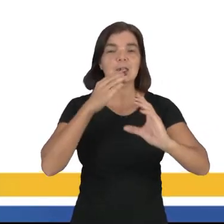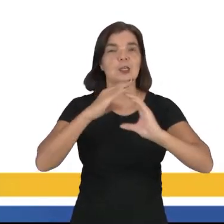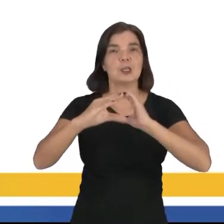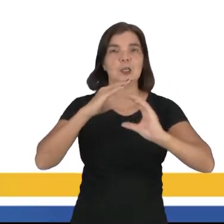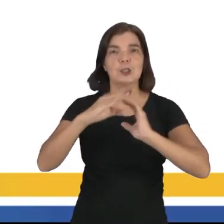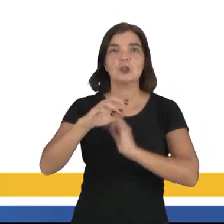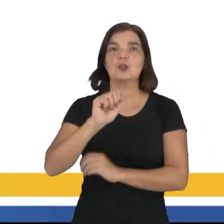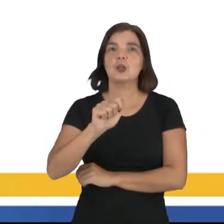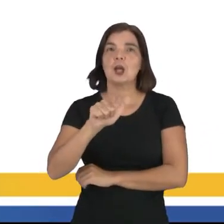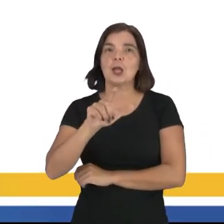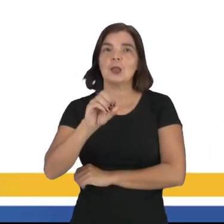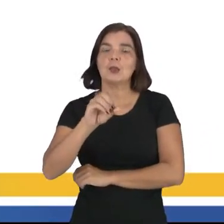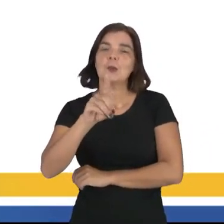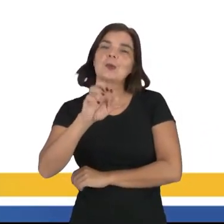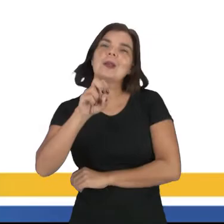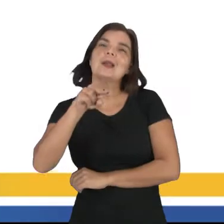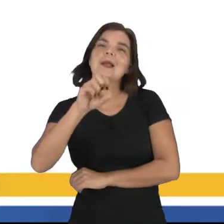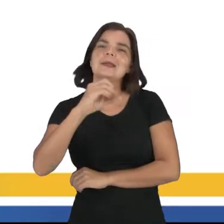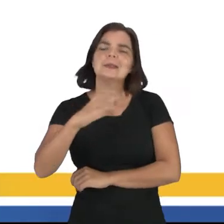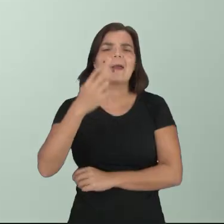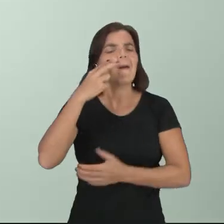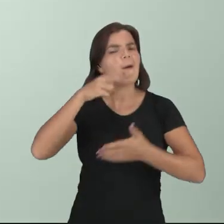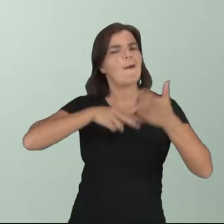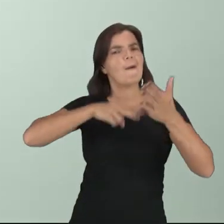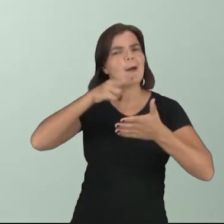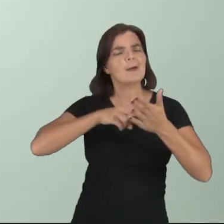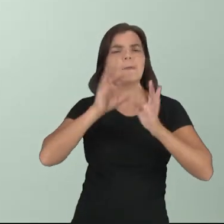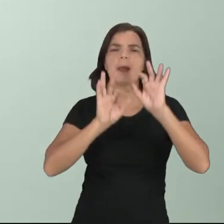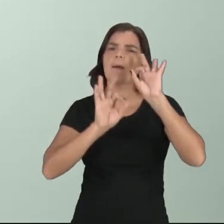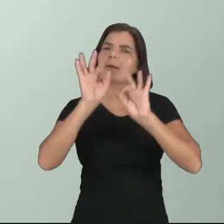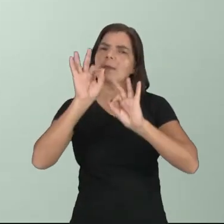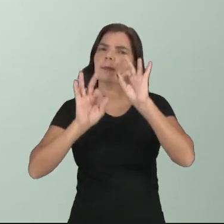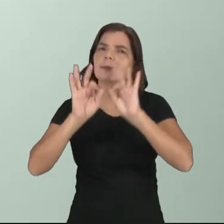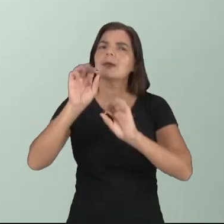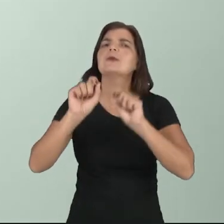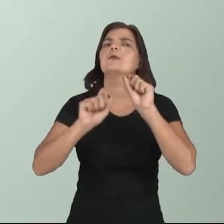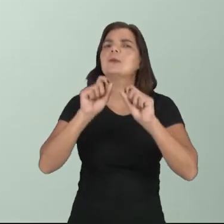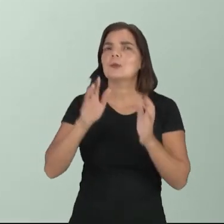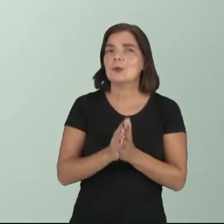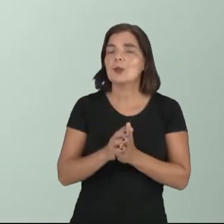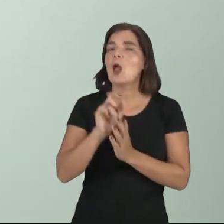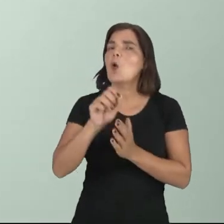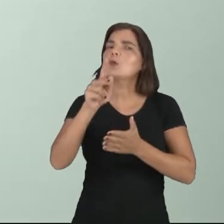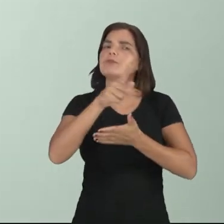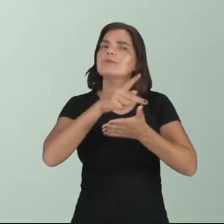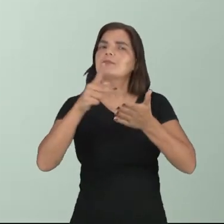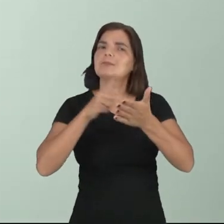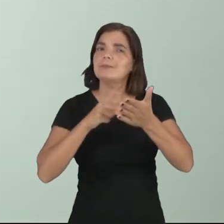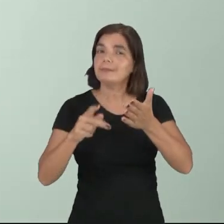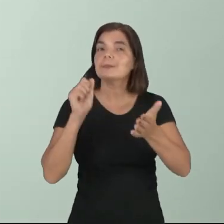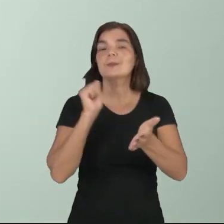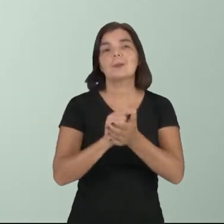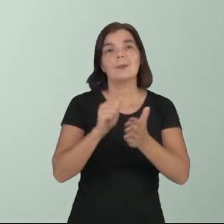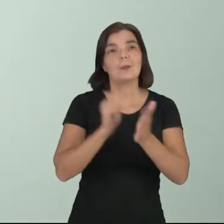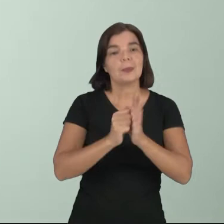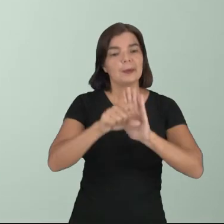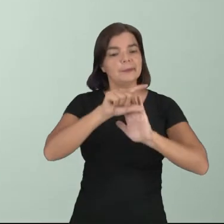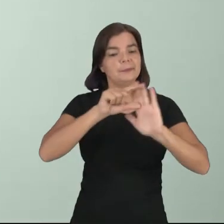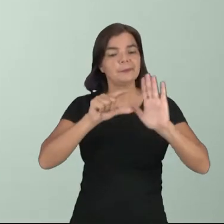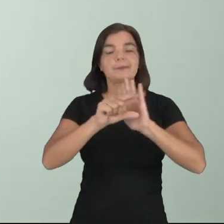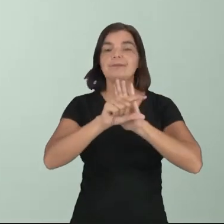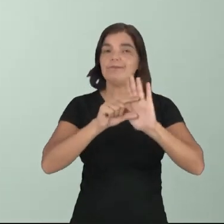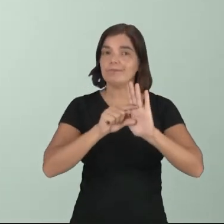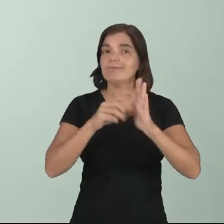Adolescer. Ao ler, gente, esse texto, você observa pela organização que se trata de um poema. Ele está escrito em versos